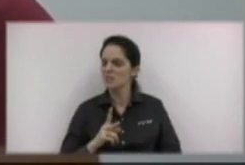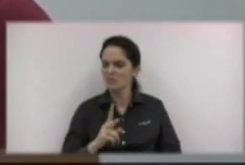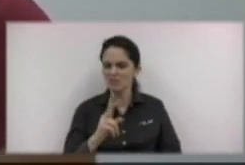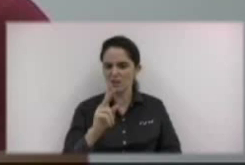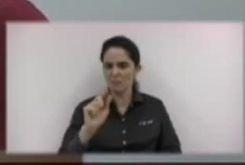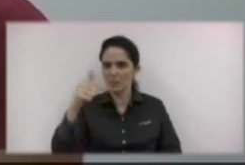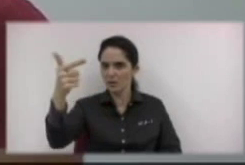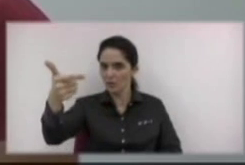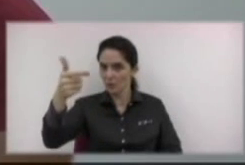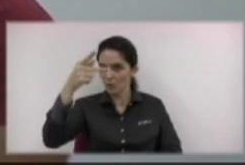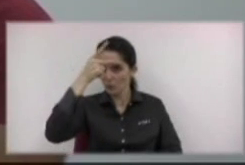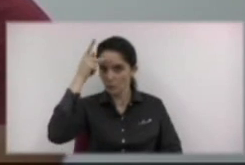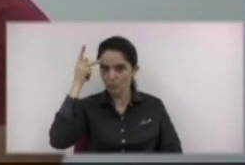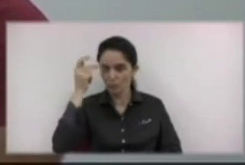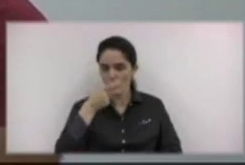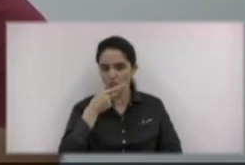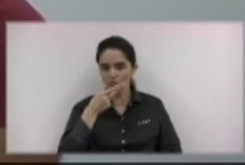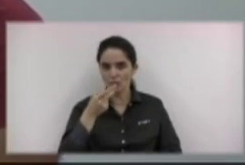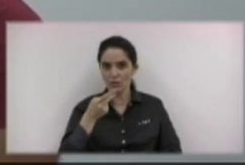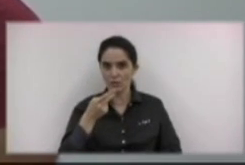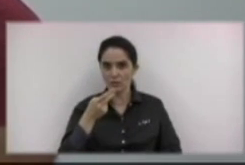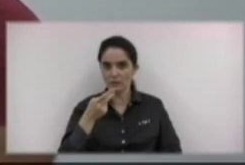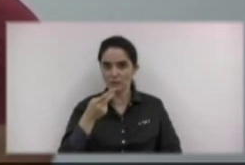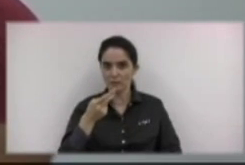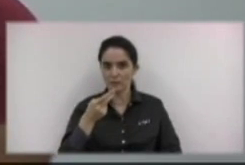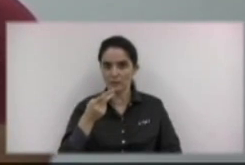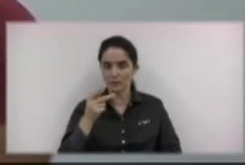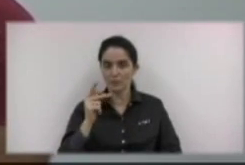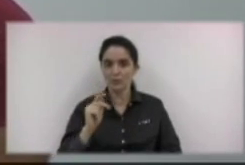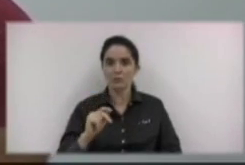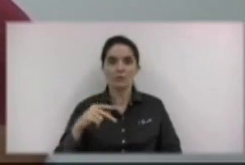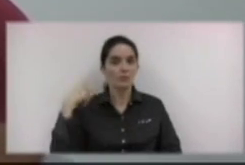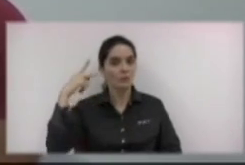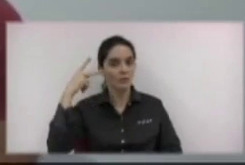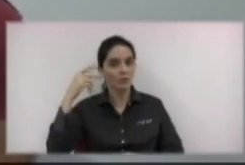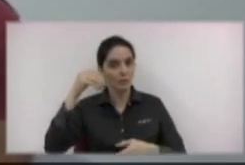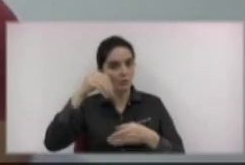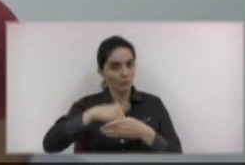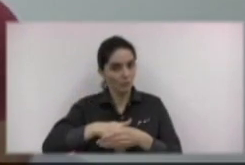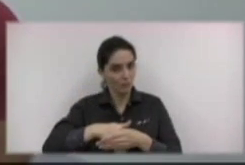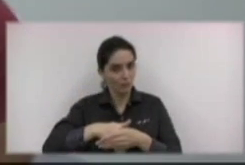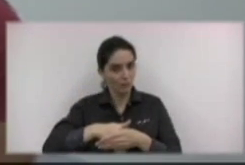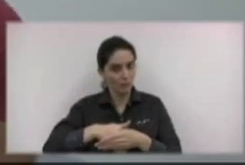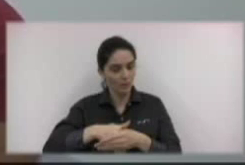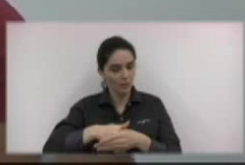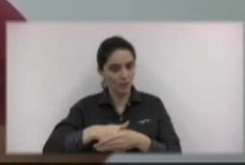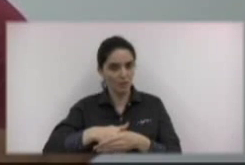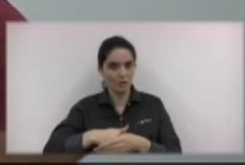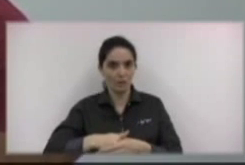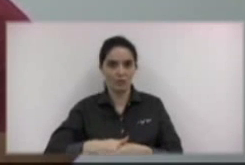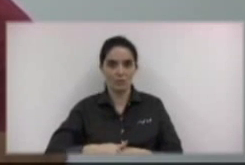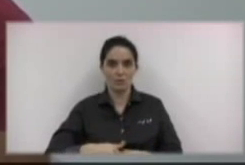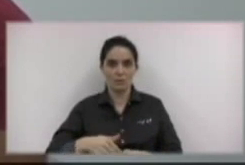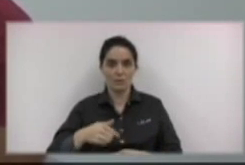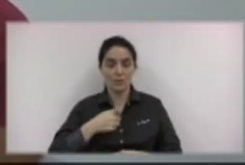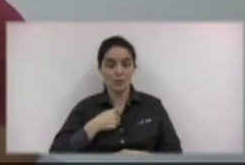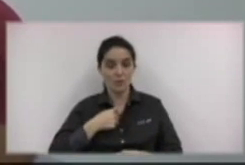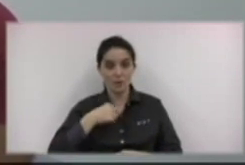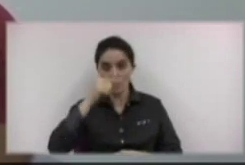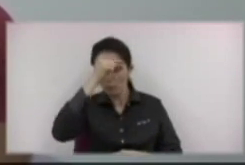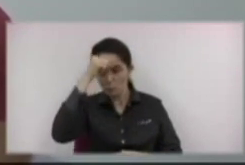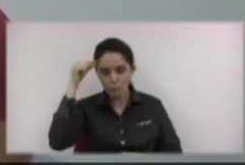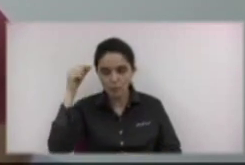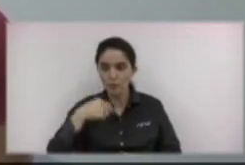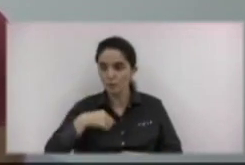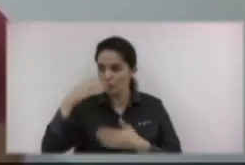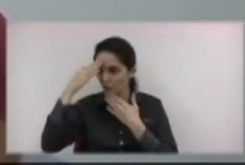vierem. Aos vereadores que votaram contra a punição, acreditando nas minhas palavras e na minha inocência, eu